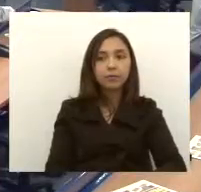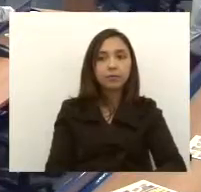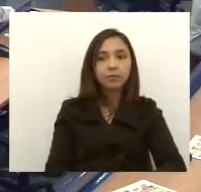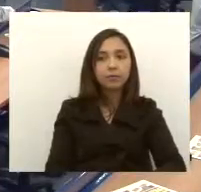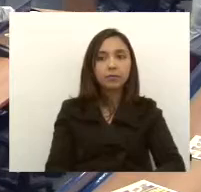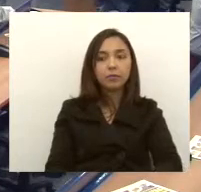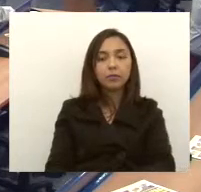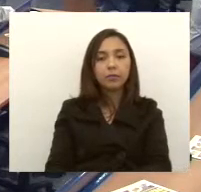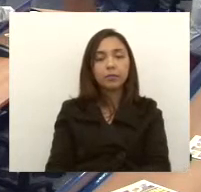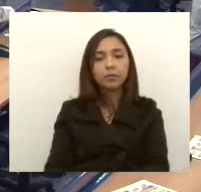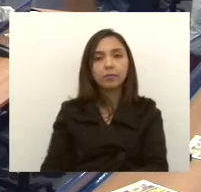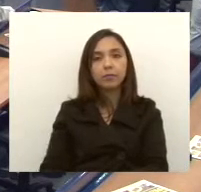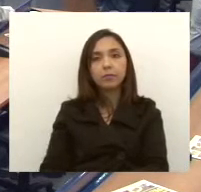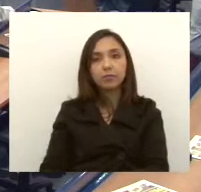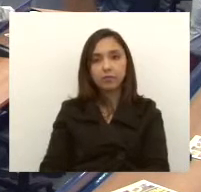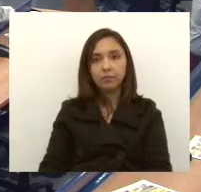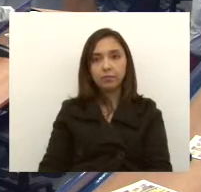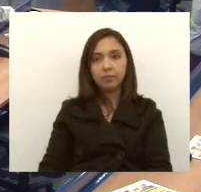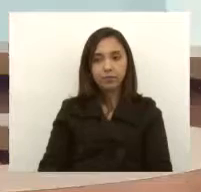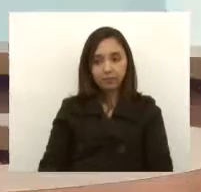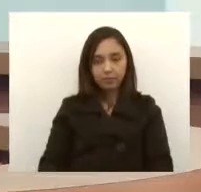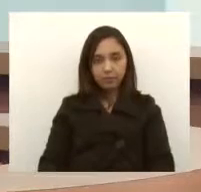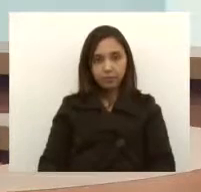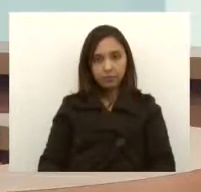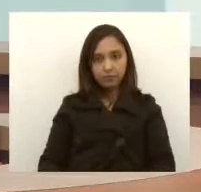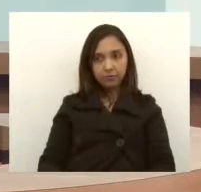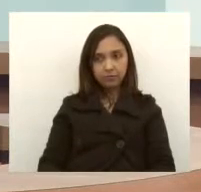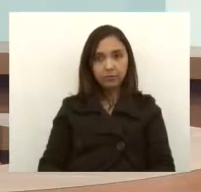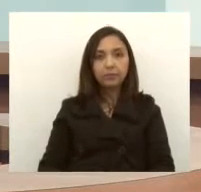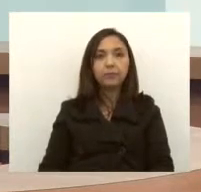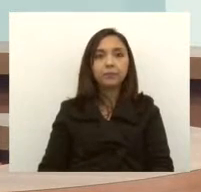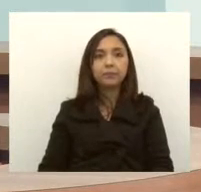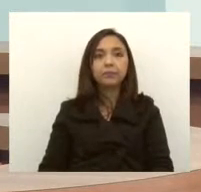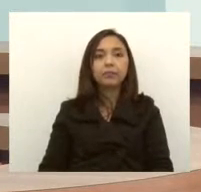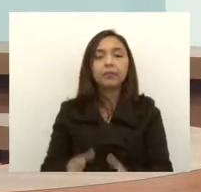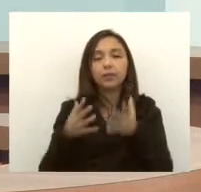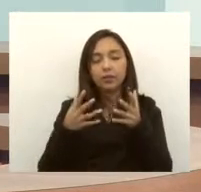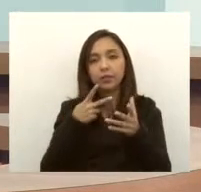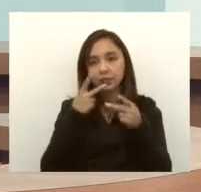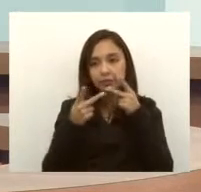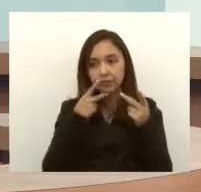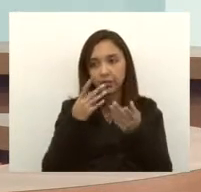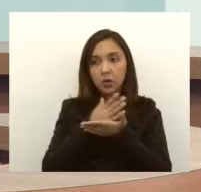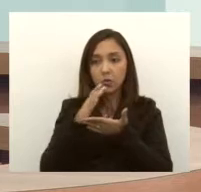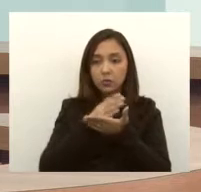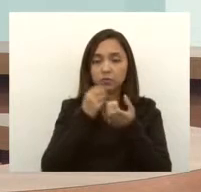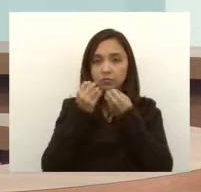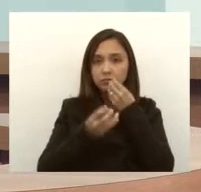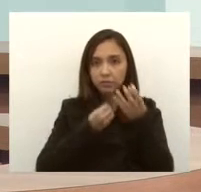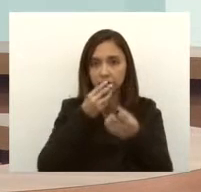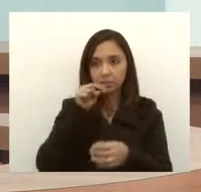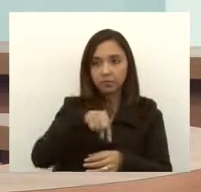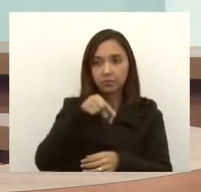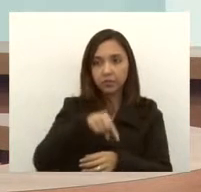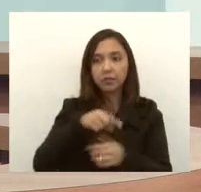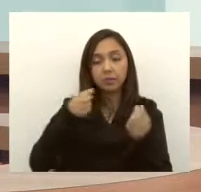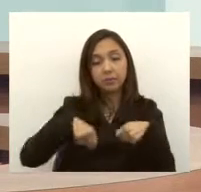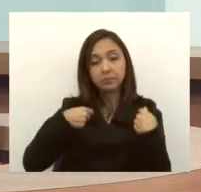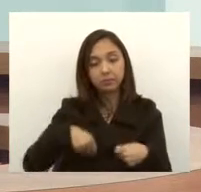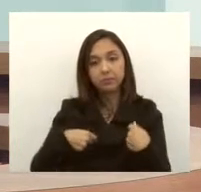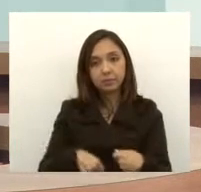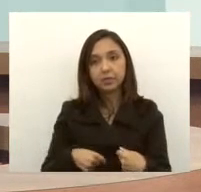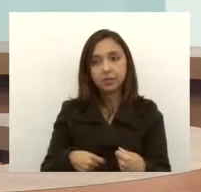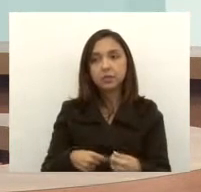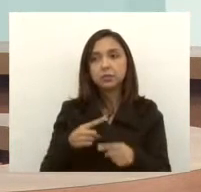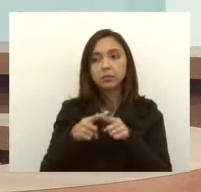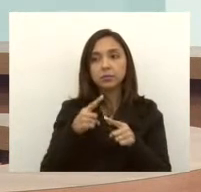pessoa democrática, senhor presidente. Senhor presidente, eu queria dizer o seguinte, a gente faz alguns desabafos aqui, senhor presidente, mas são necessários.